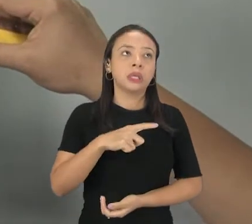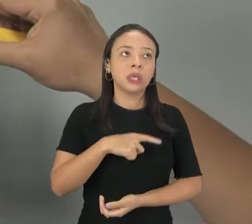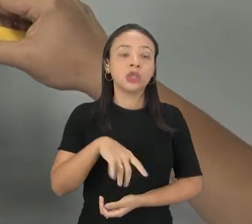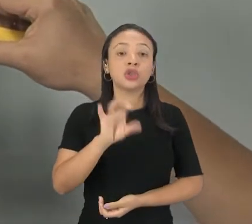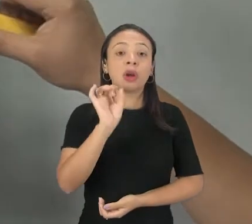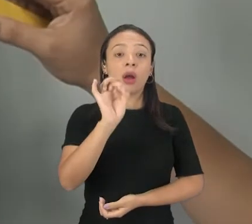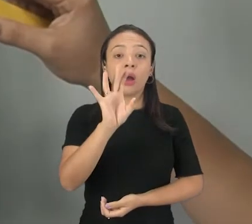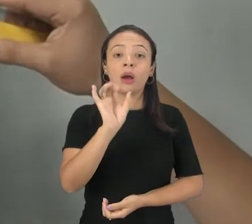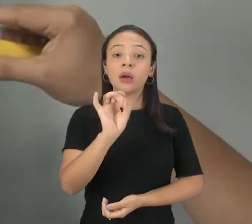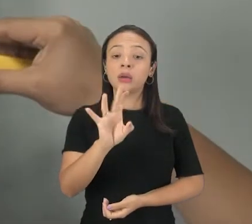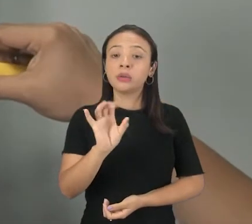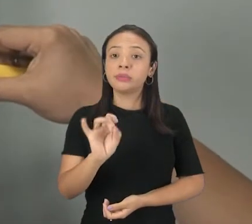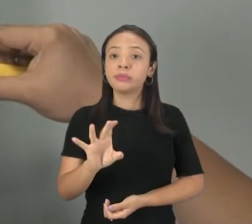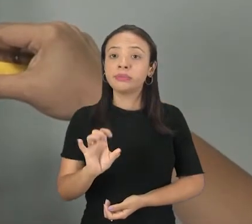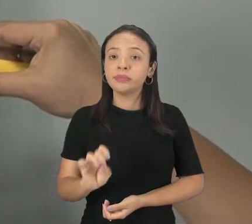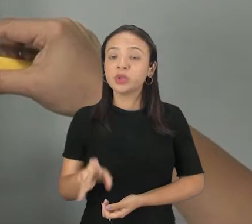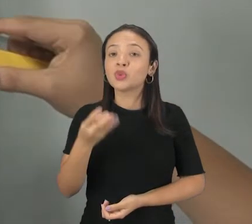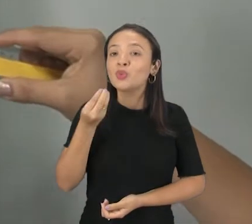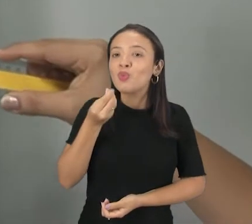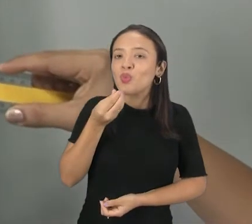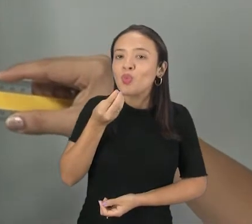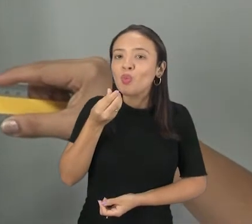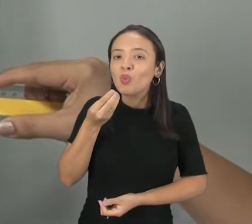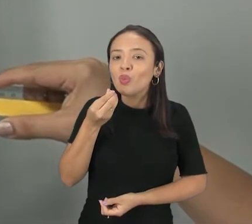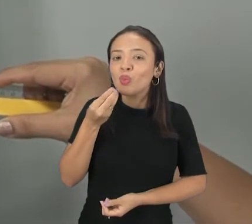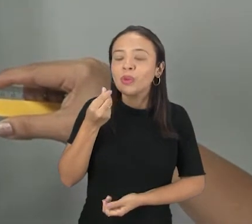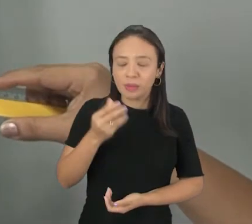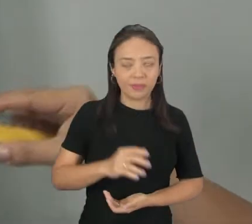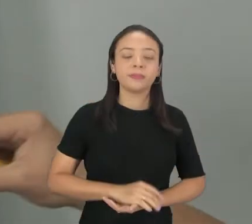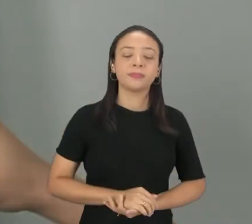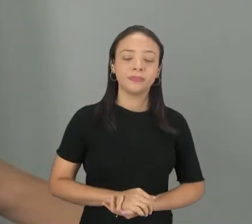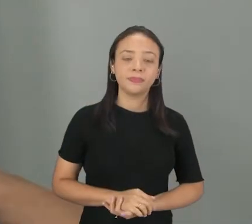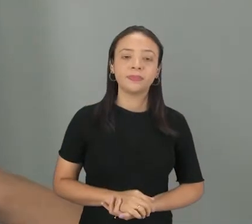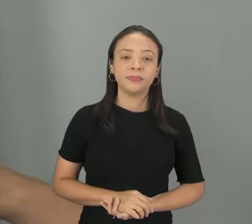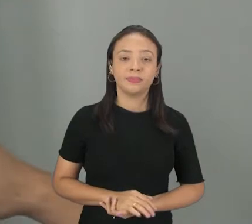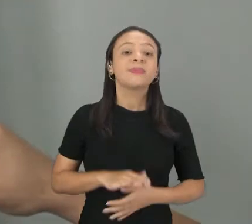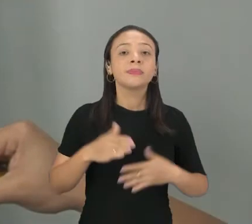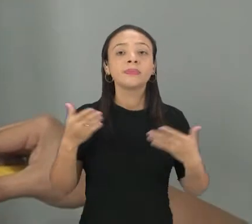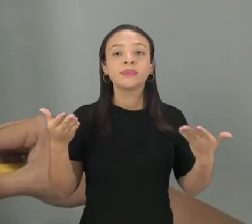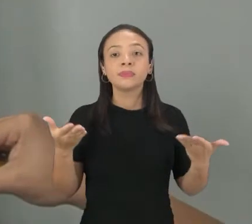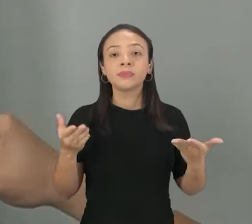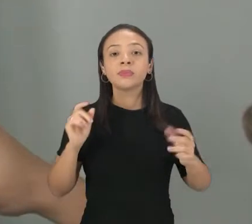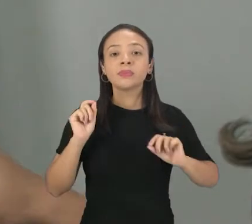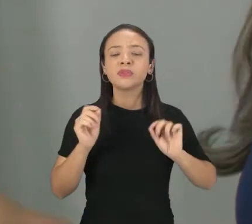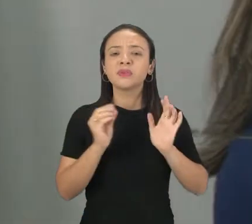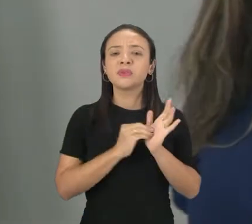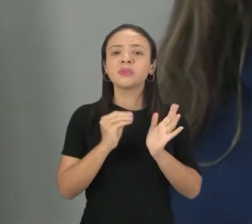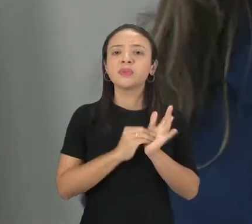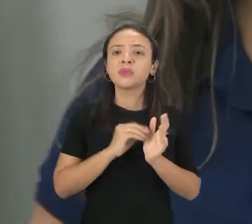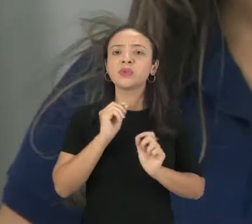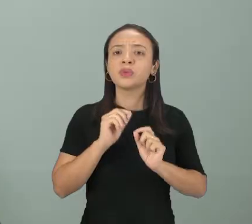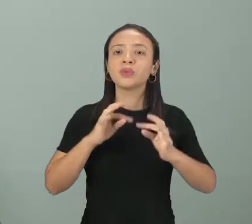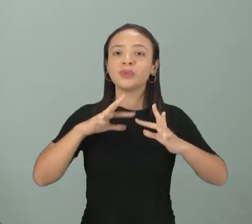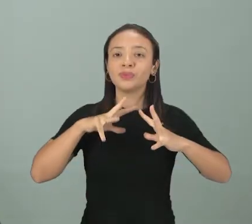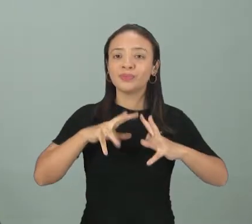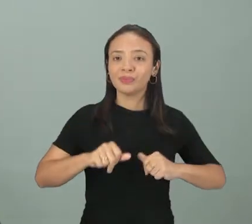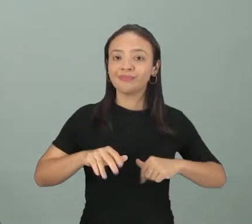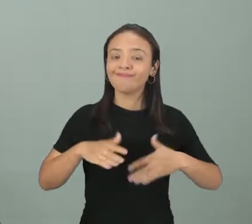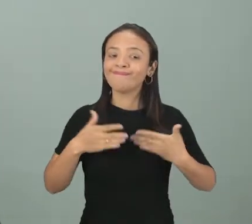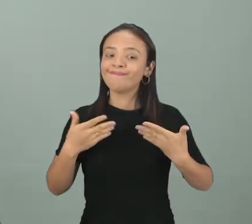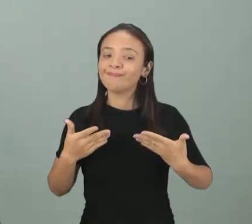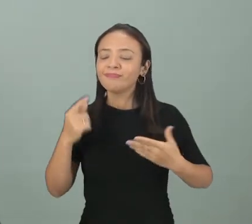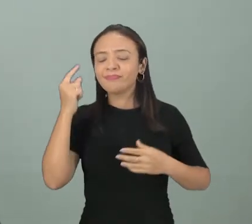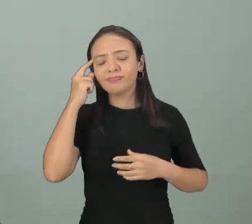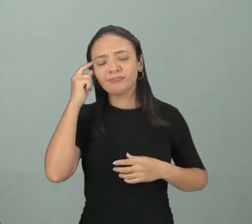flocos a quantidade para creme a quantidade para o morango EA quantidade Para Chocolate então está faltando aqui o total